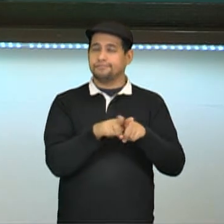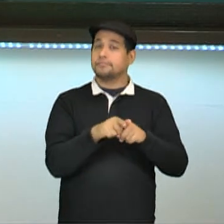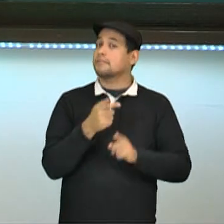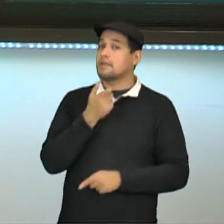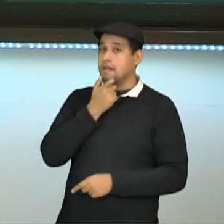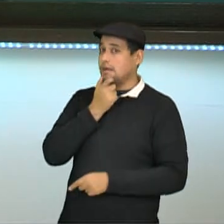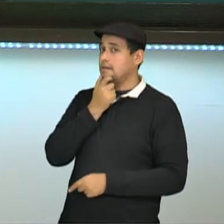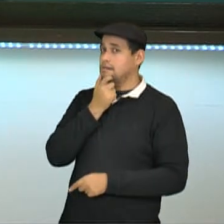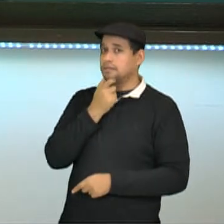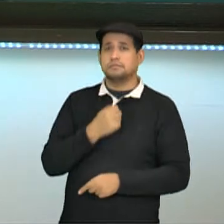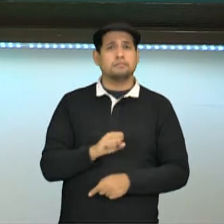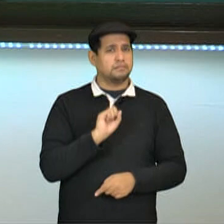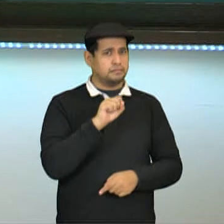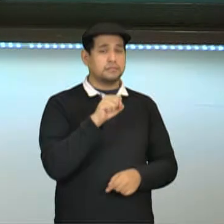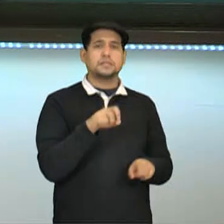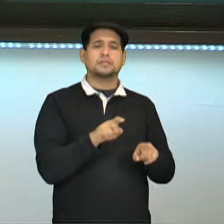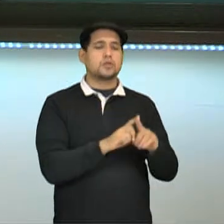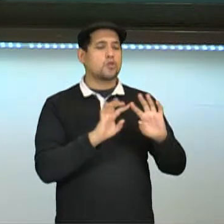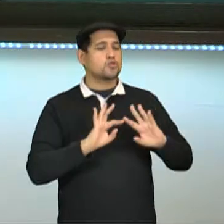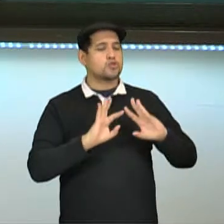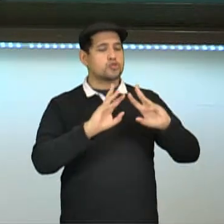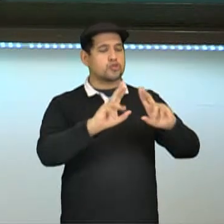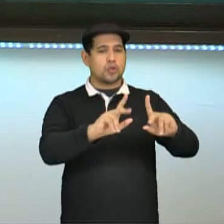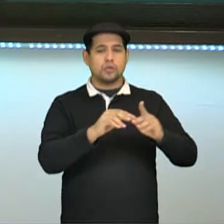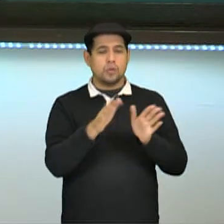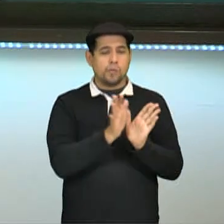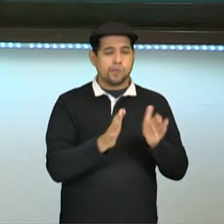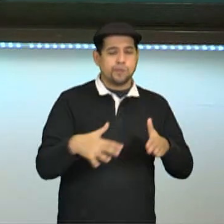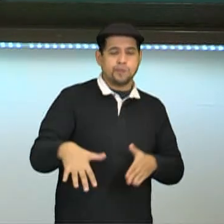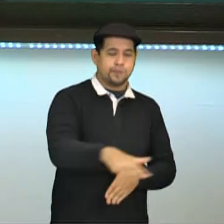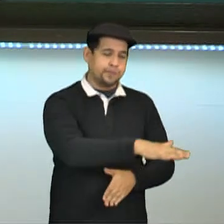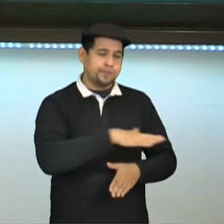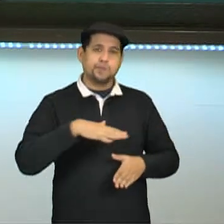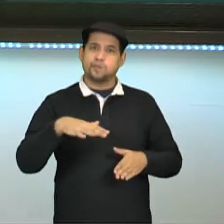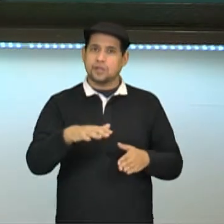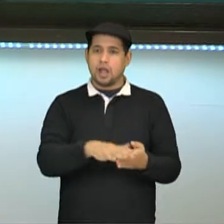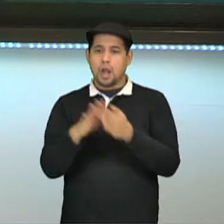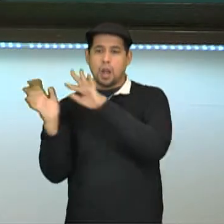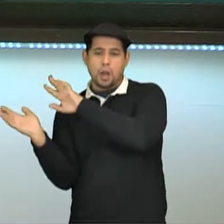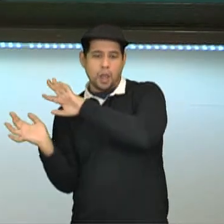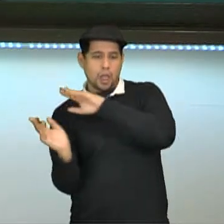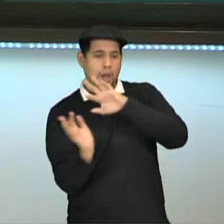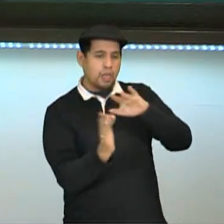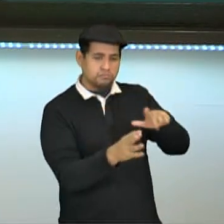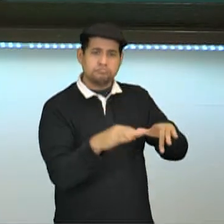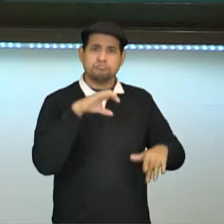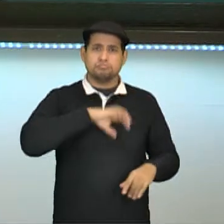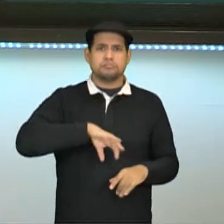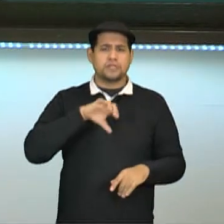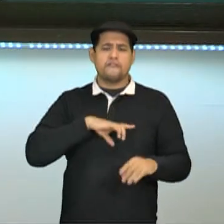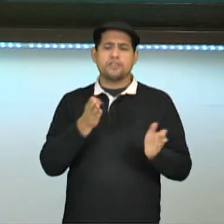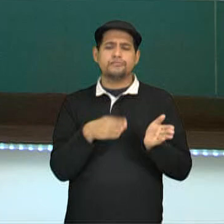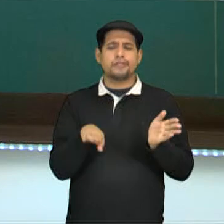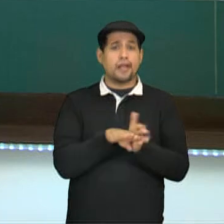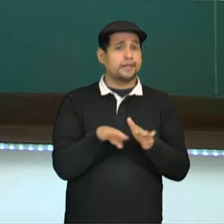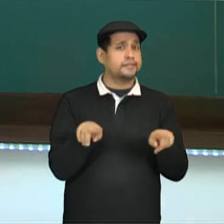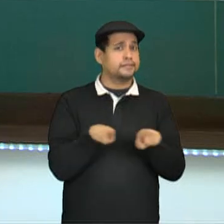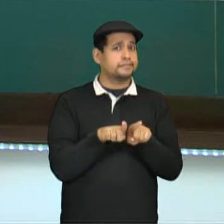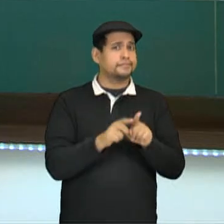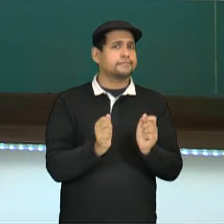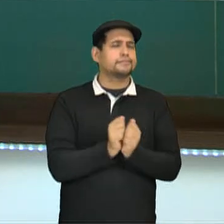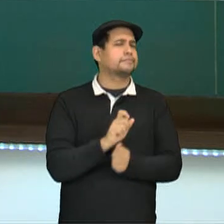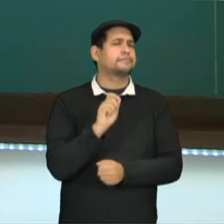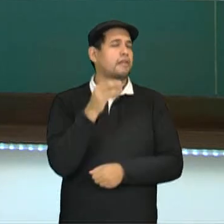Isso mesmo, junto com toda essa galera que vai vir de Portugal, vai vir também, né,